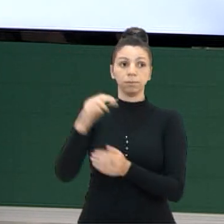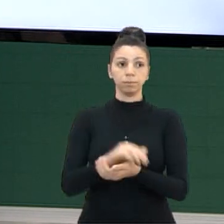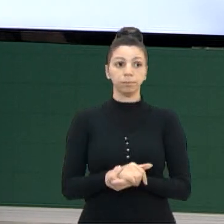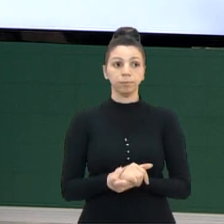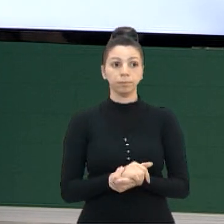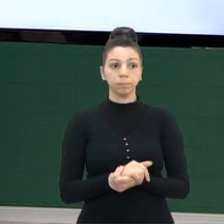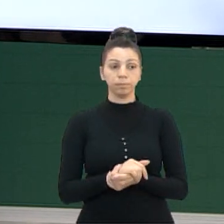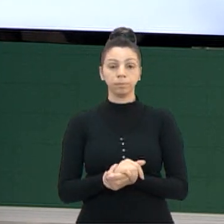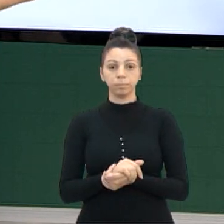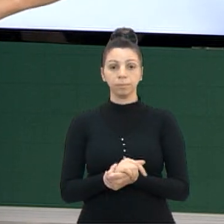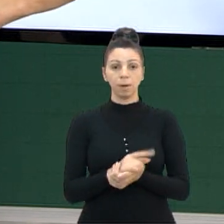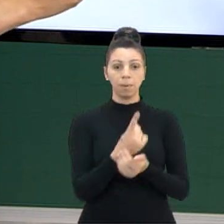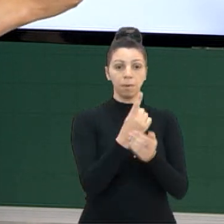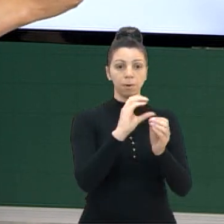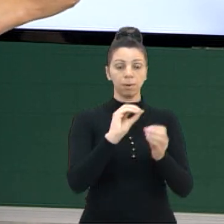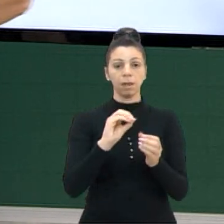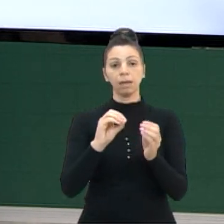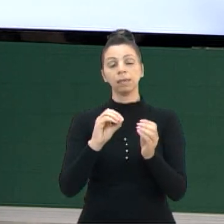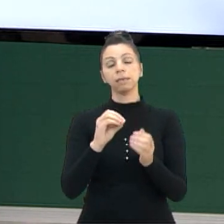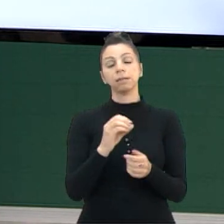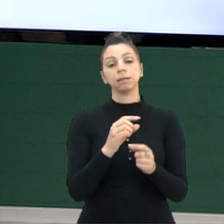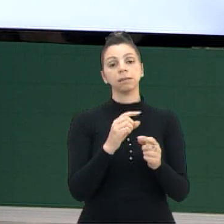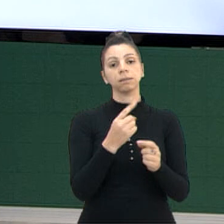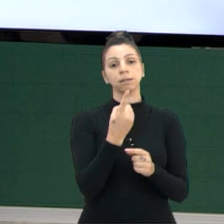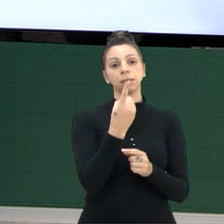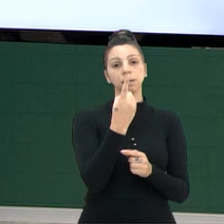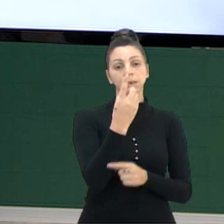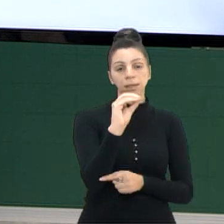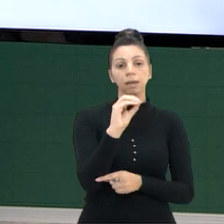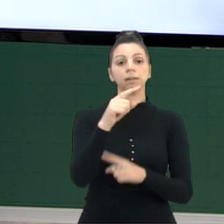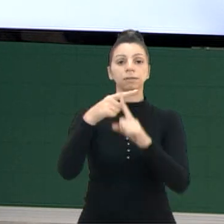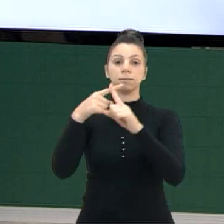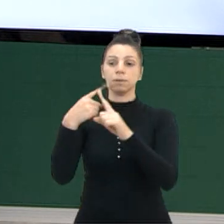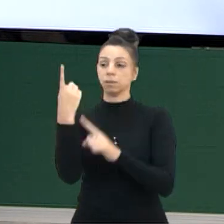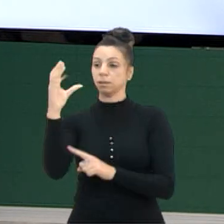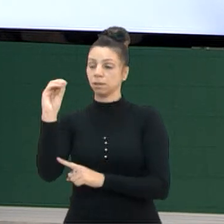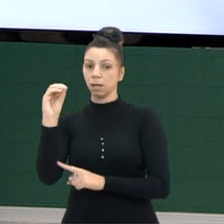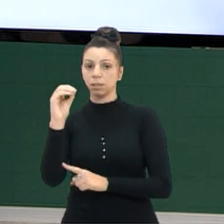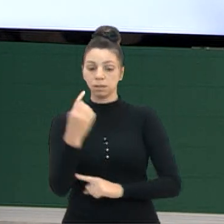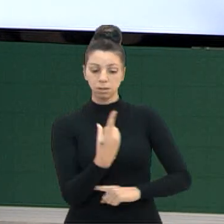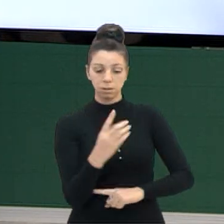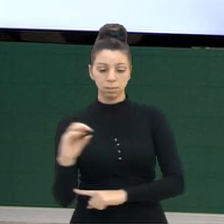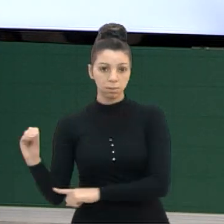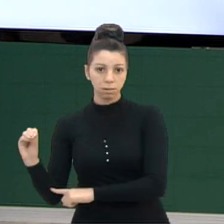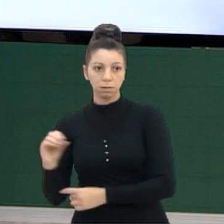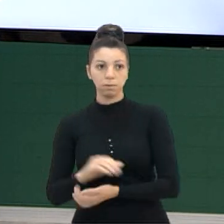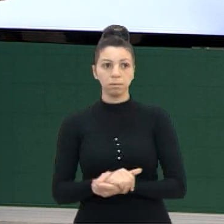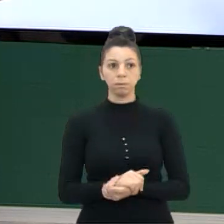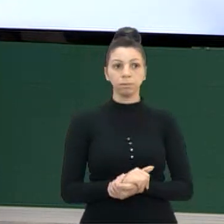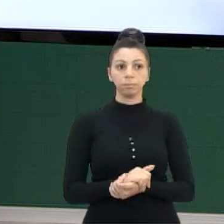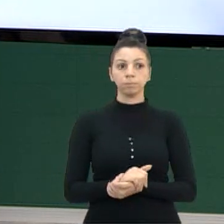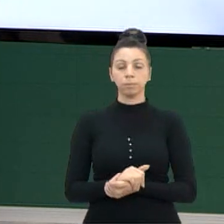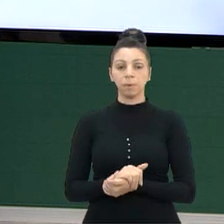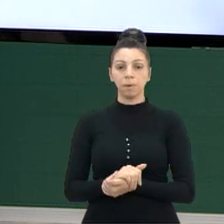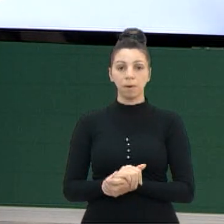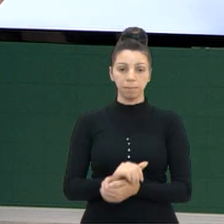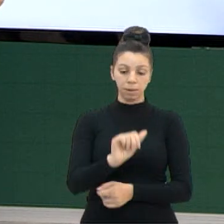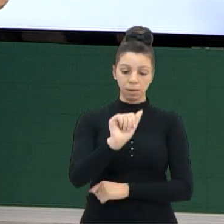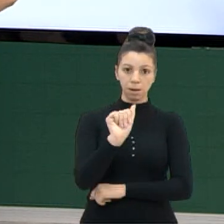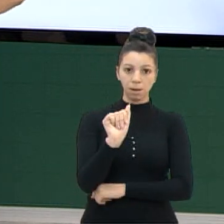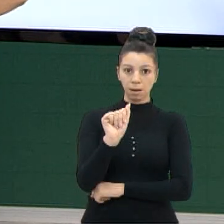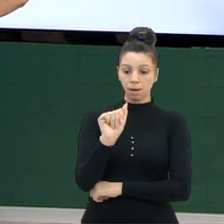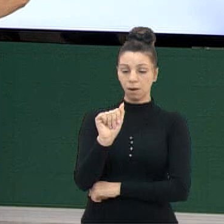mais 10 vezes 10, 100. Olha o 100 aqui embaixo. Vezes, olha aqui, a ao cubo vezes a ao